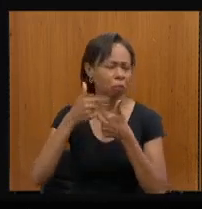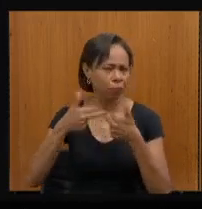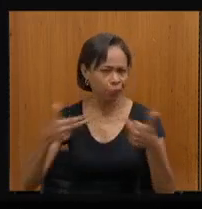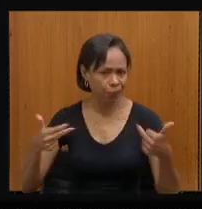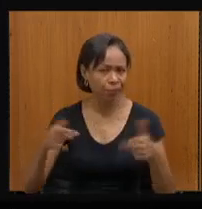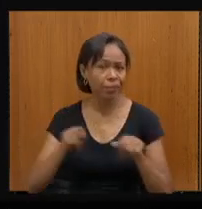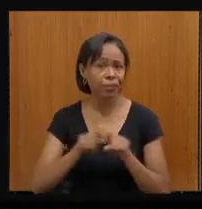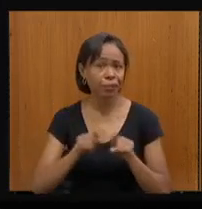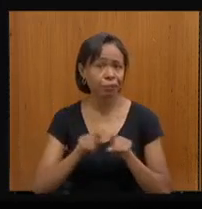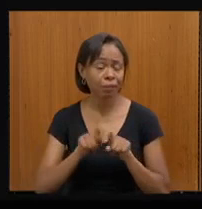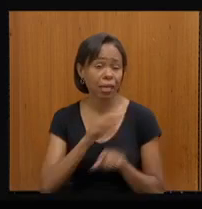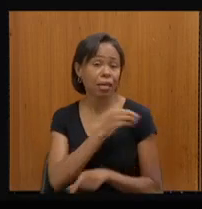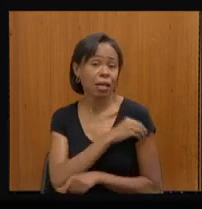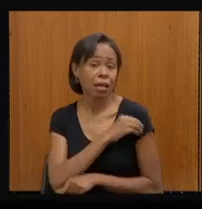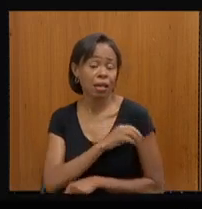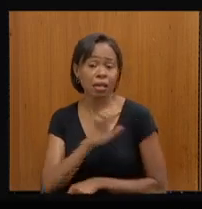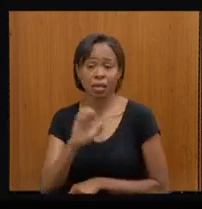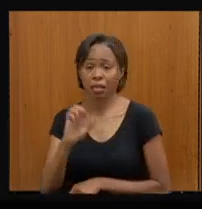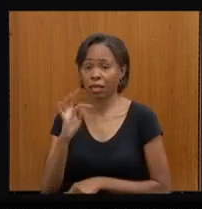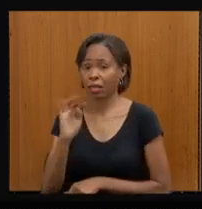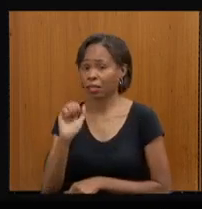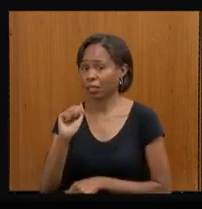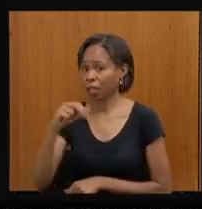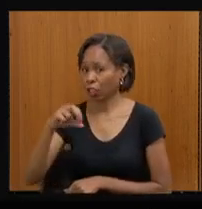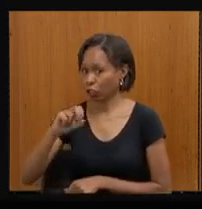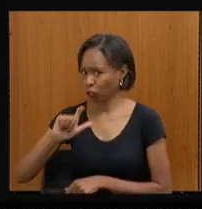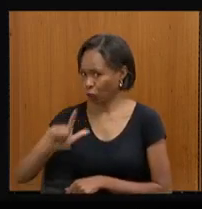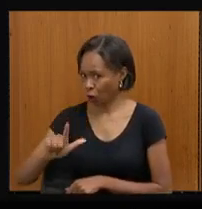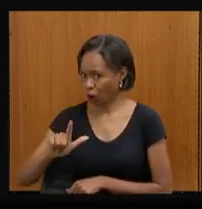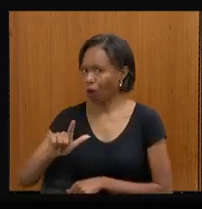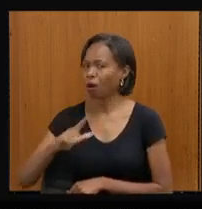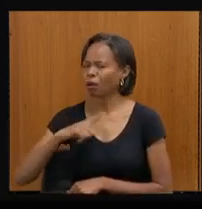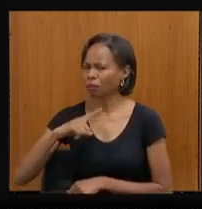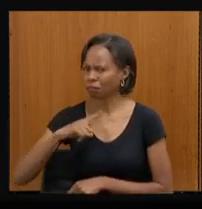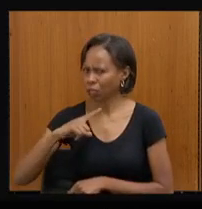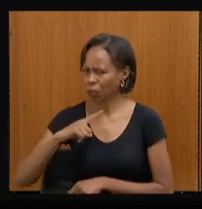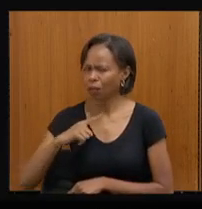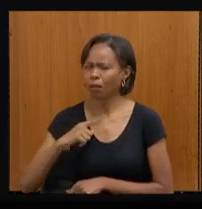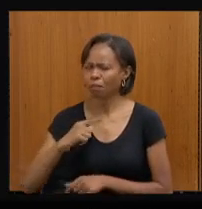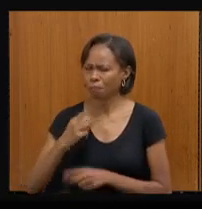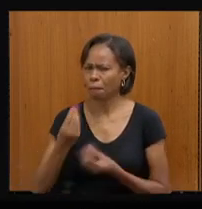Campos falo aí nesse ponto aí eu gosto de